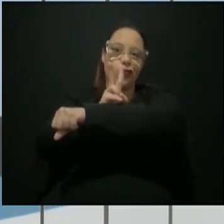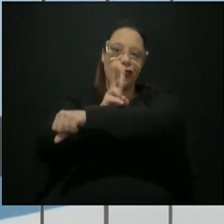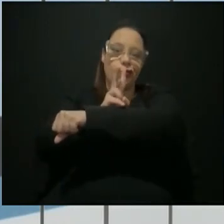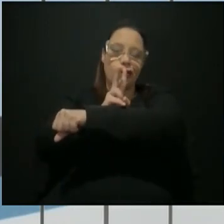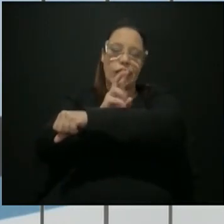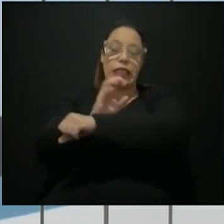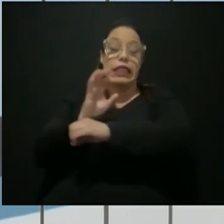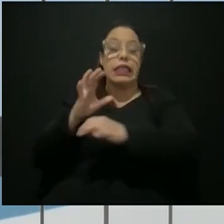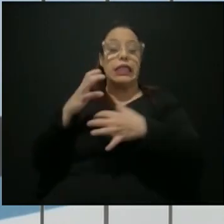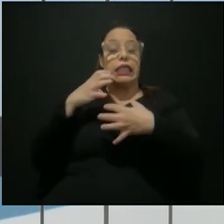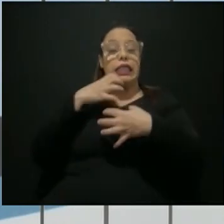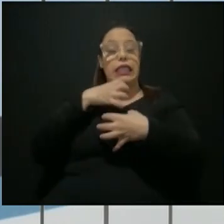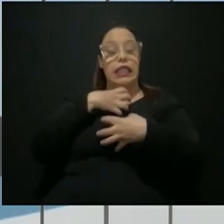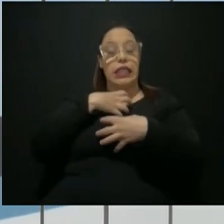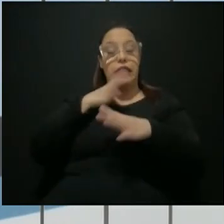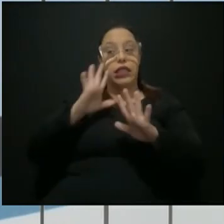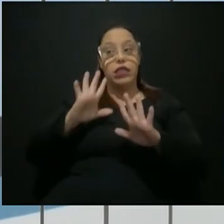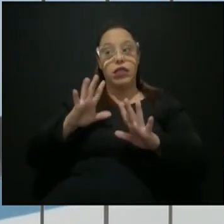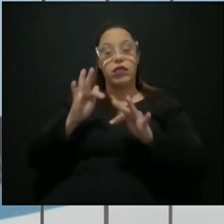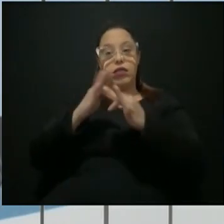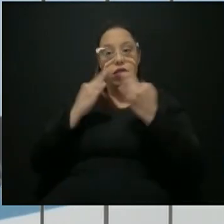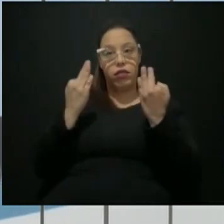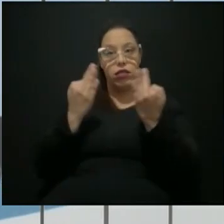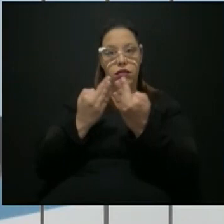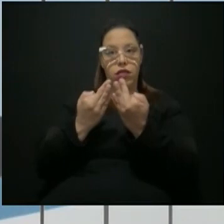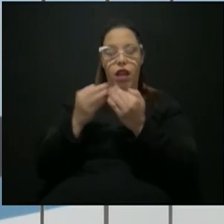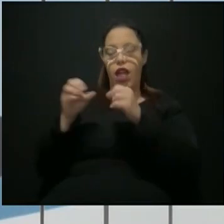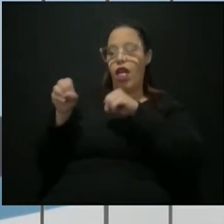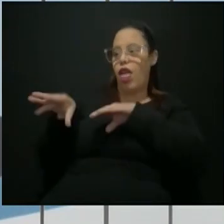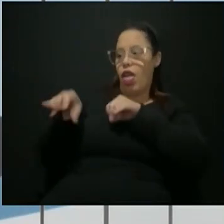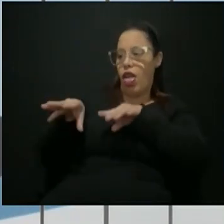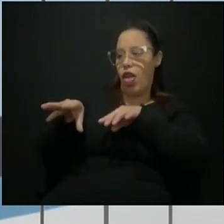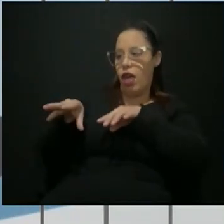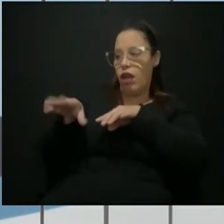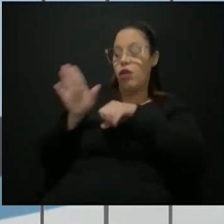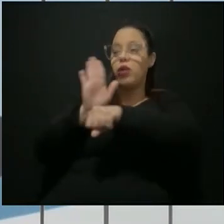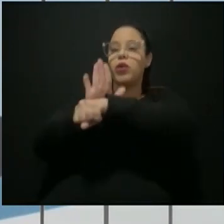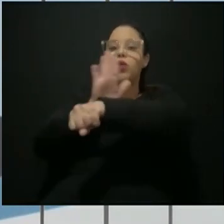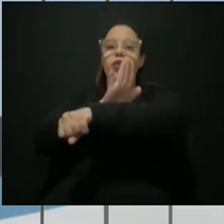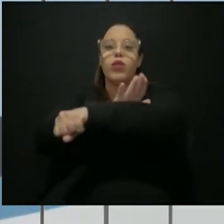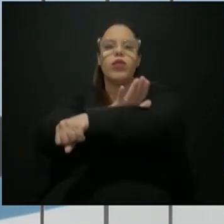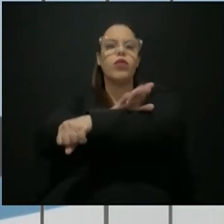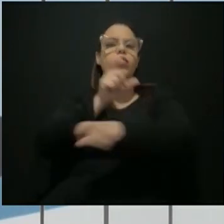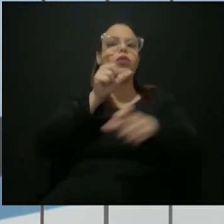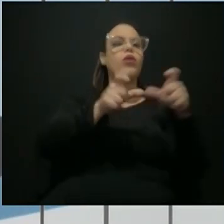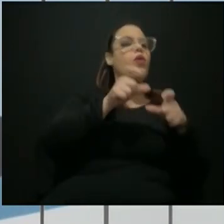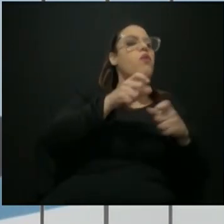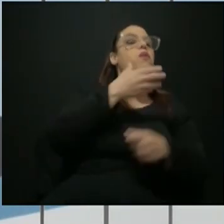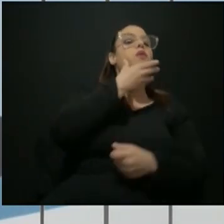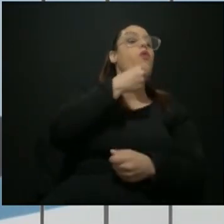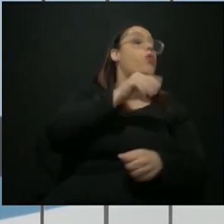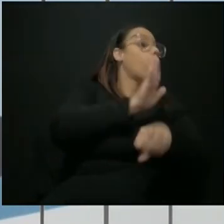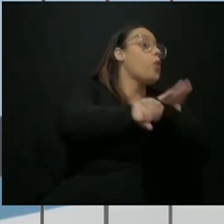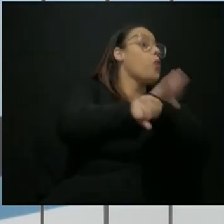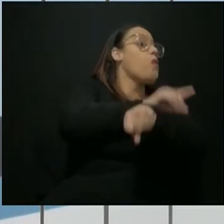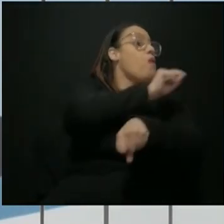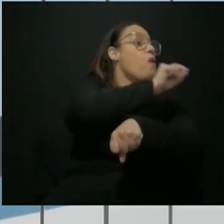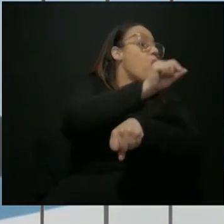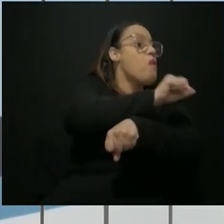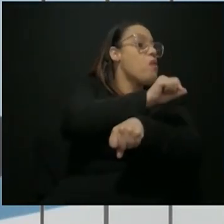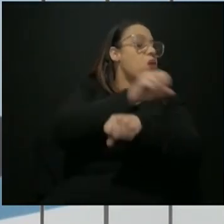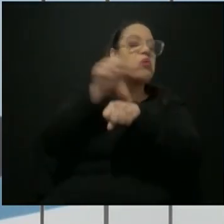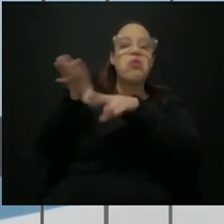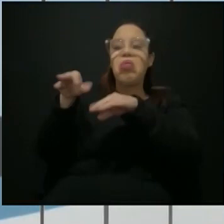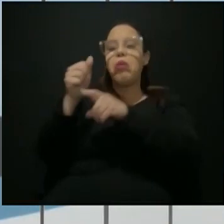Às vezes a família educa muito as mulheres para o cuidado e educa pouco os homens para o cuidado. E a gente precisa ter uma sociedade cada vez